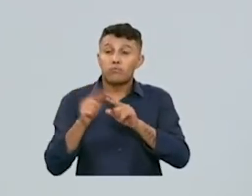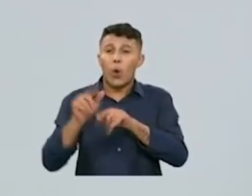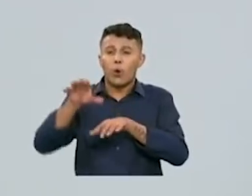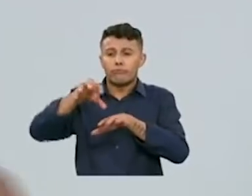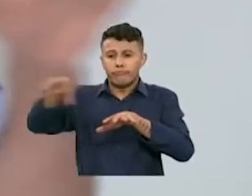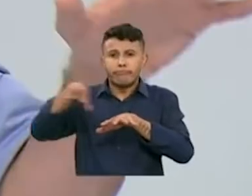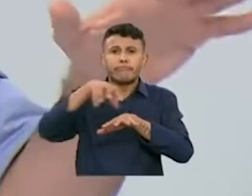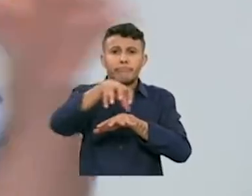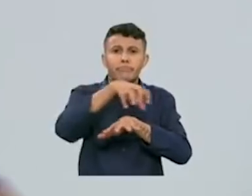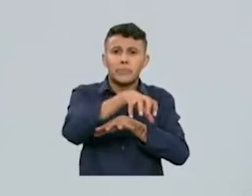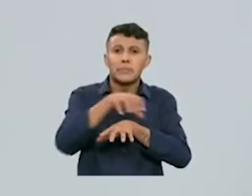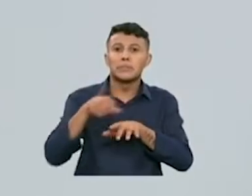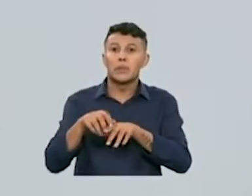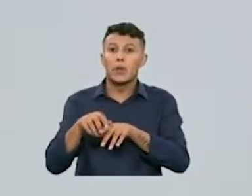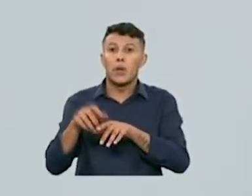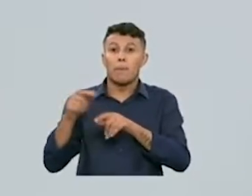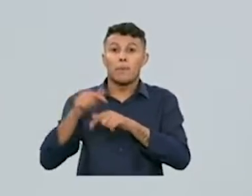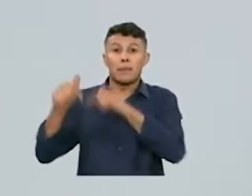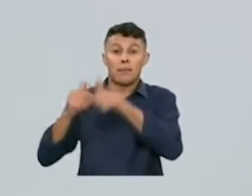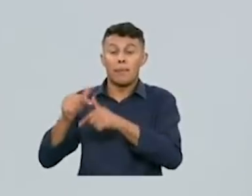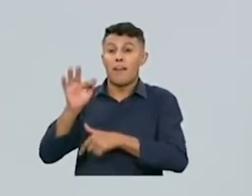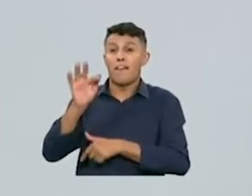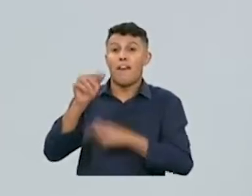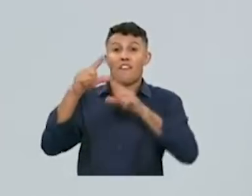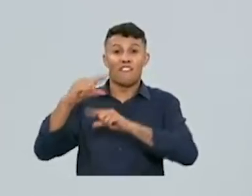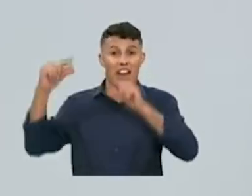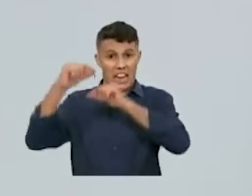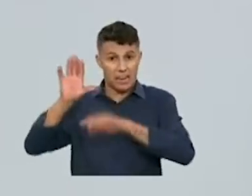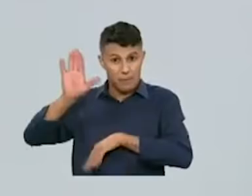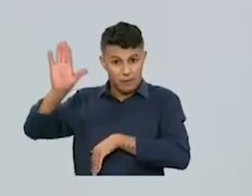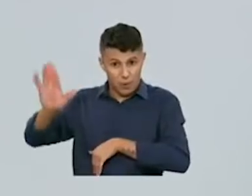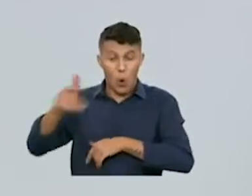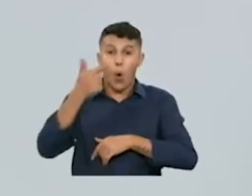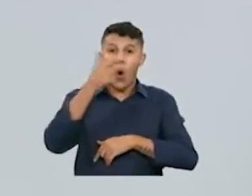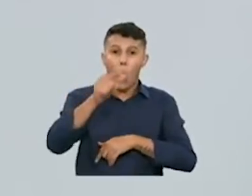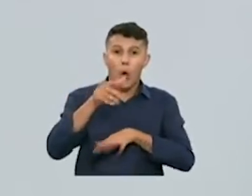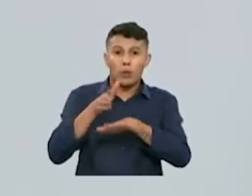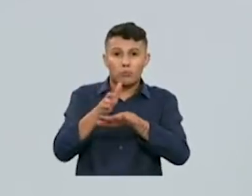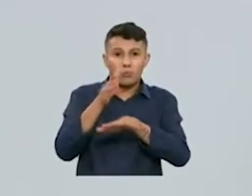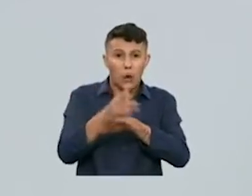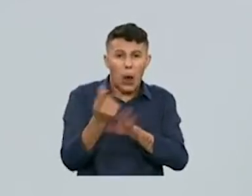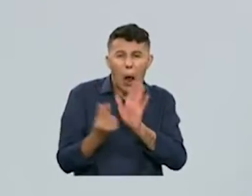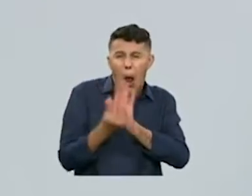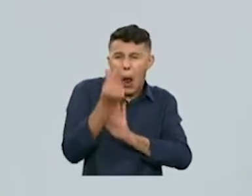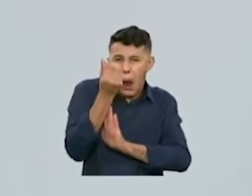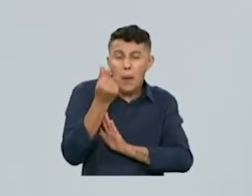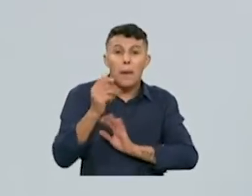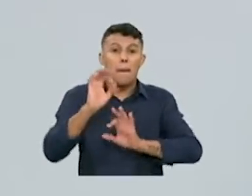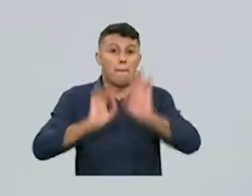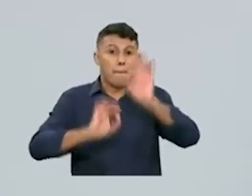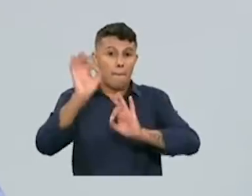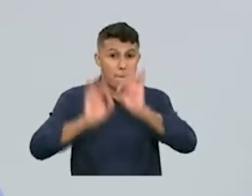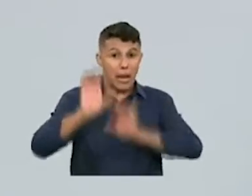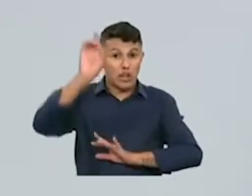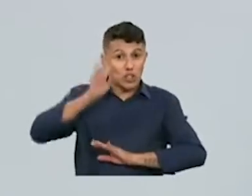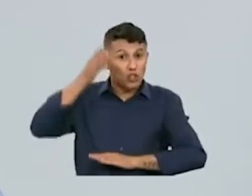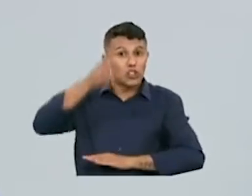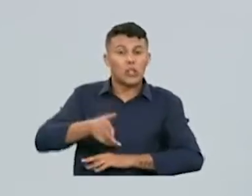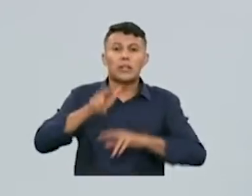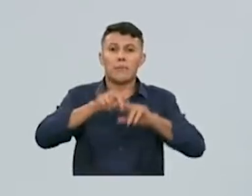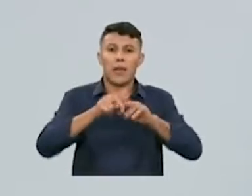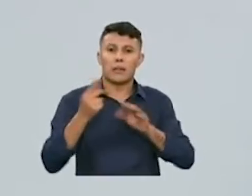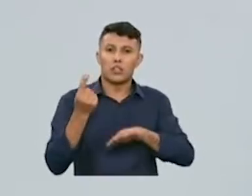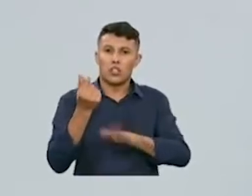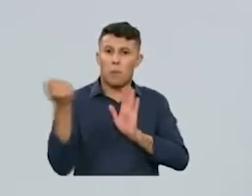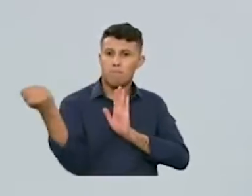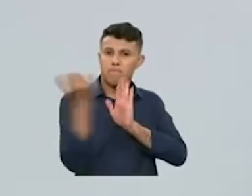CEPACs da Operação Urbana Faria Lima, outra parte deles das outorgas onerosas do Plano Diretor, e esse recurso é